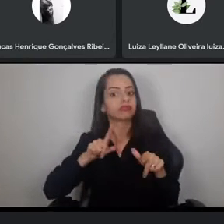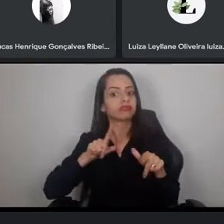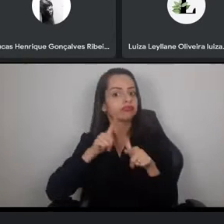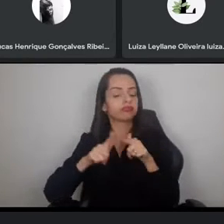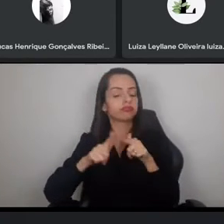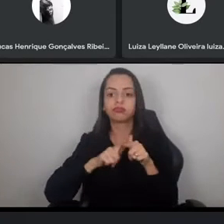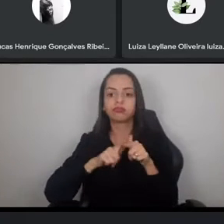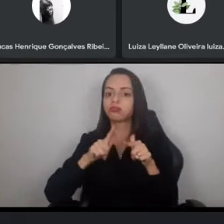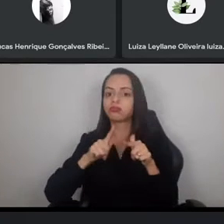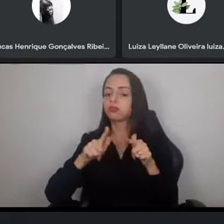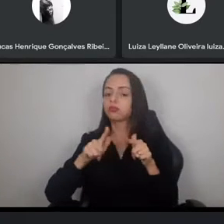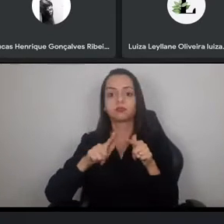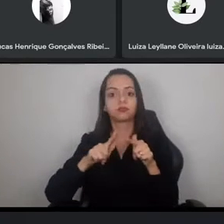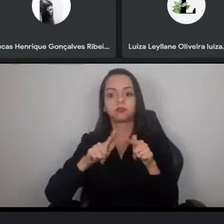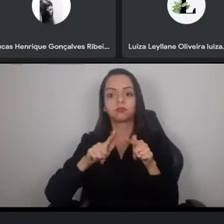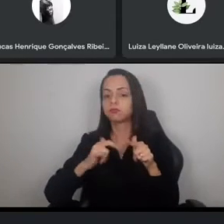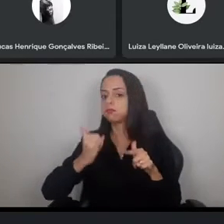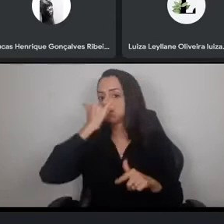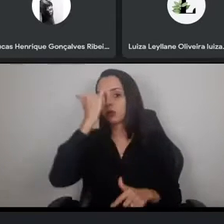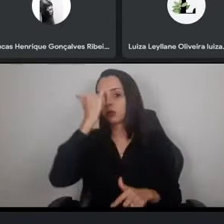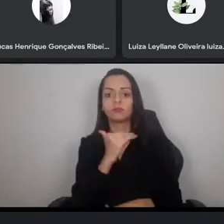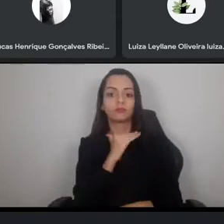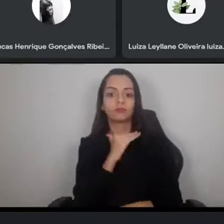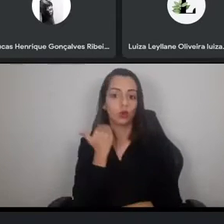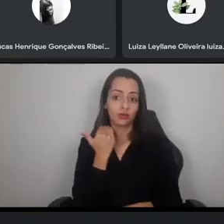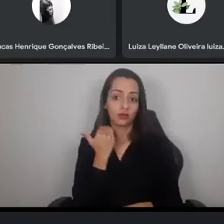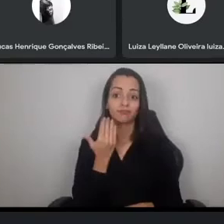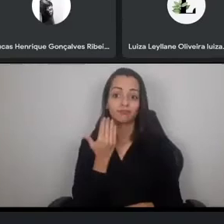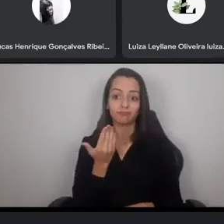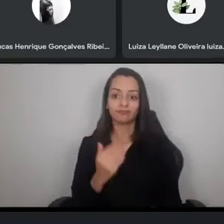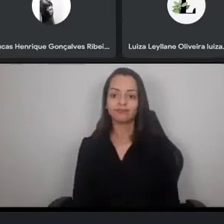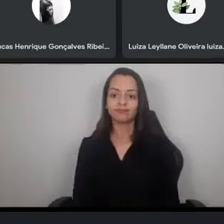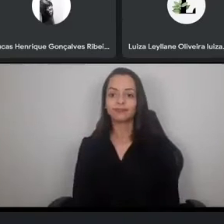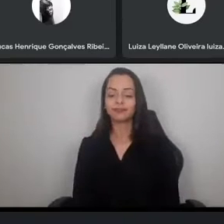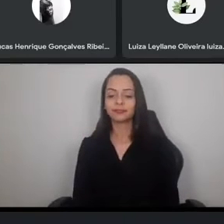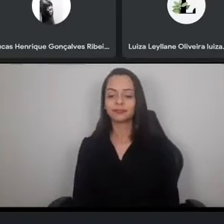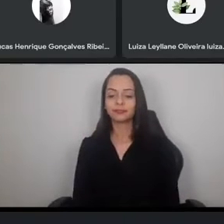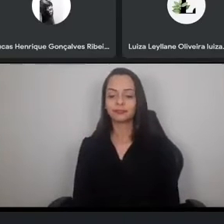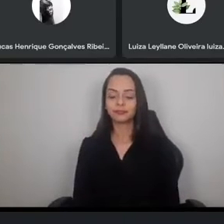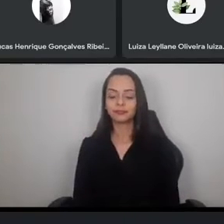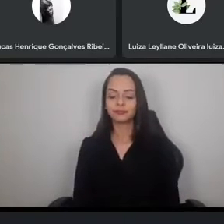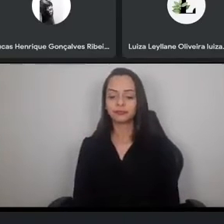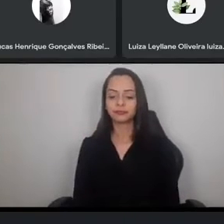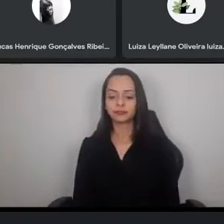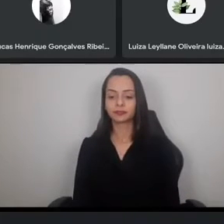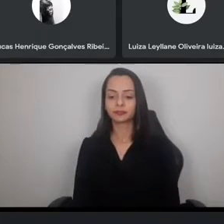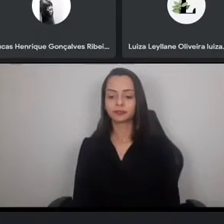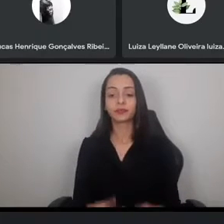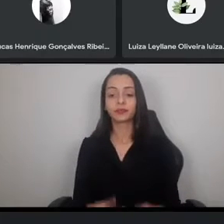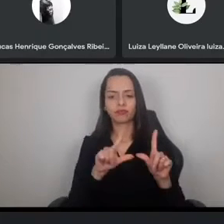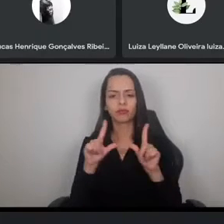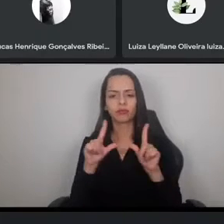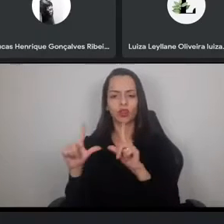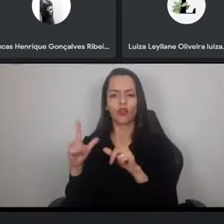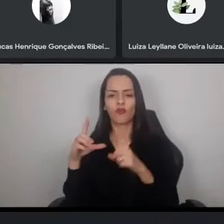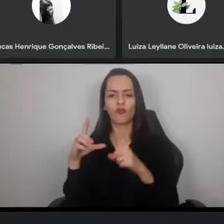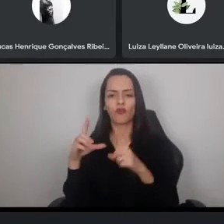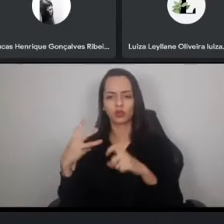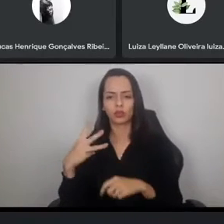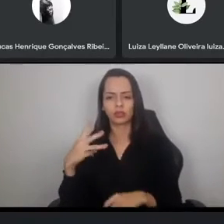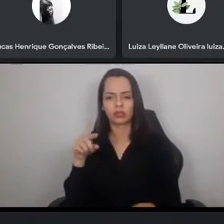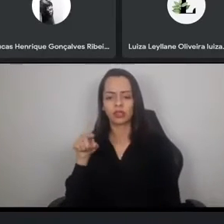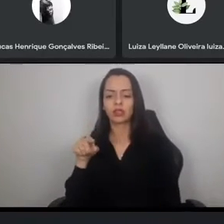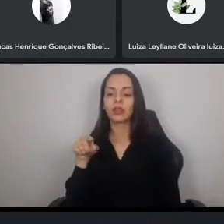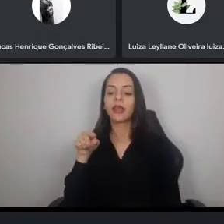ser fatal. Outra questão, vemos aqui também nessa foto, na terceira foto, uma conexão de um